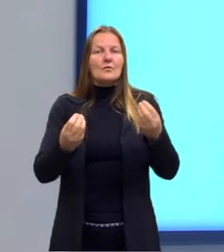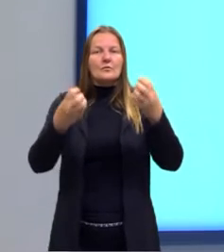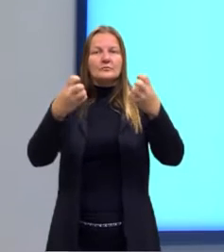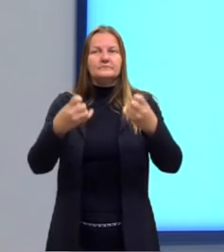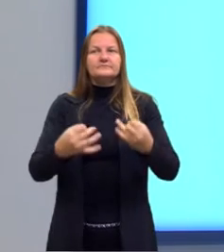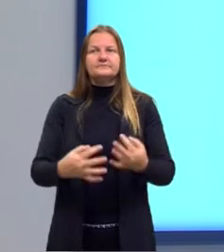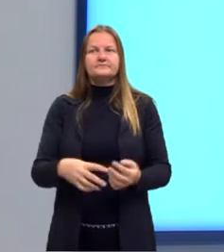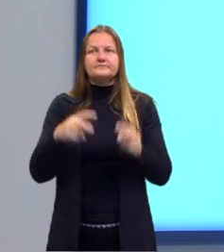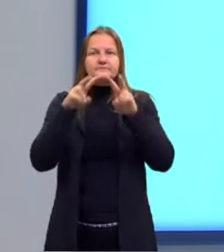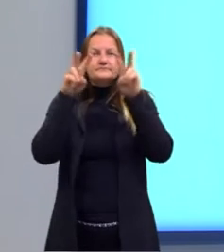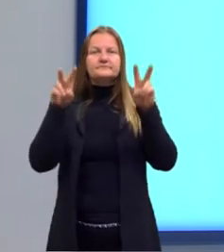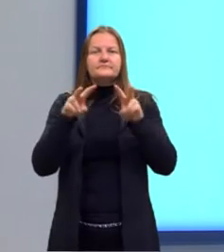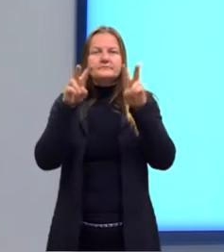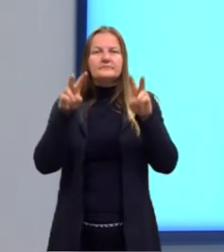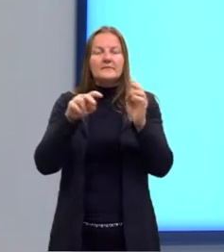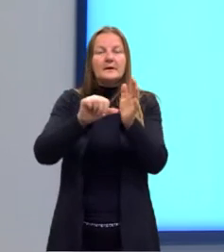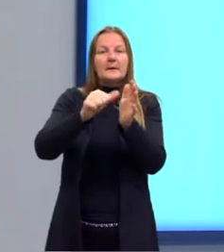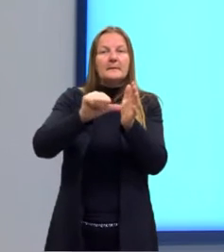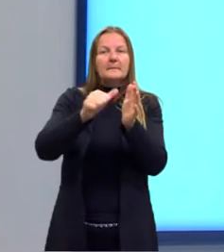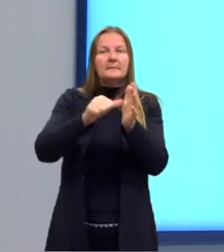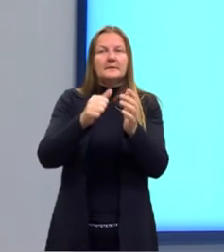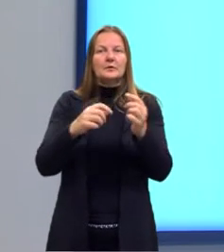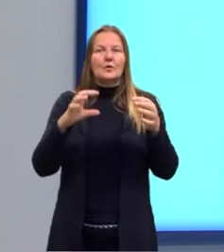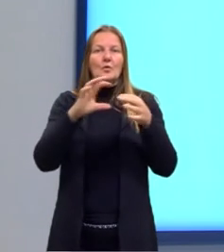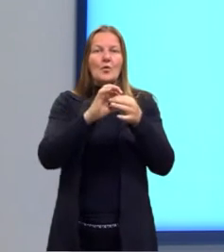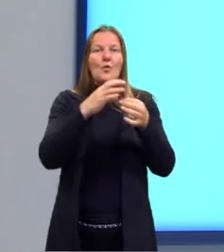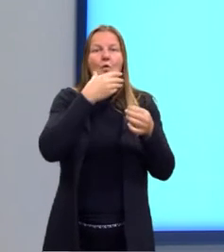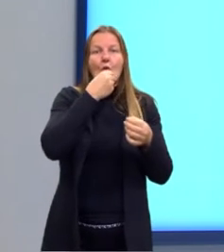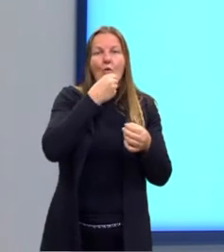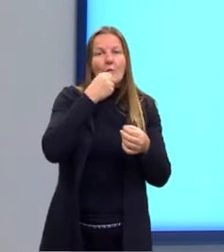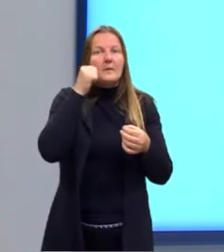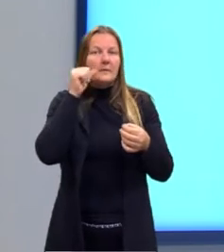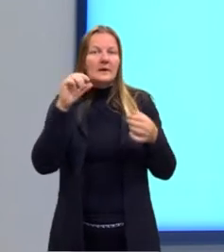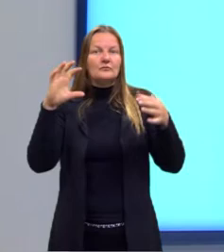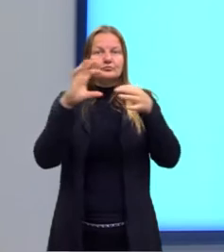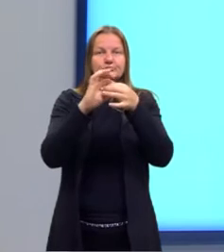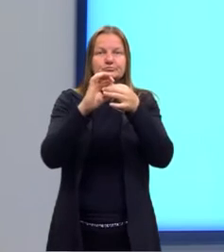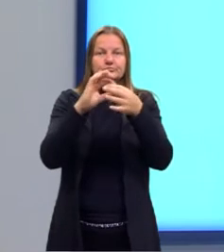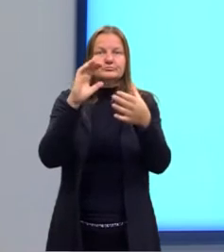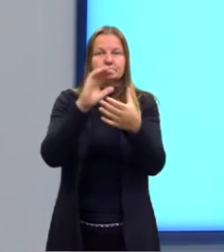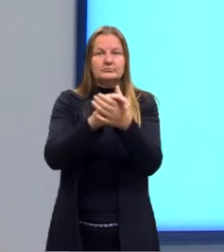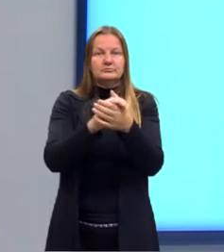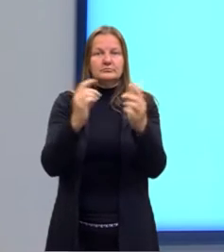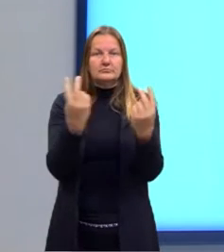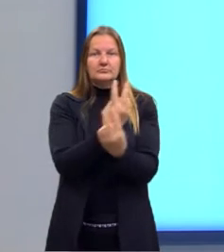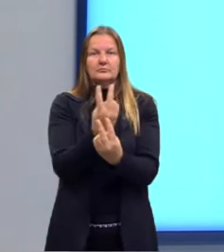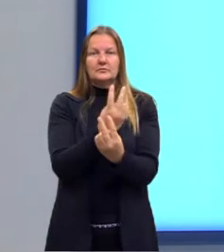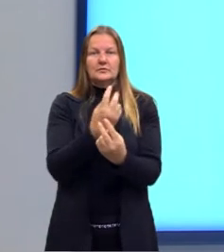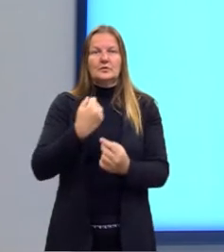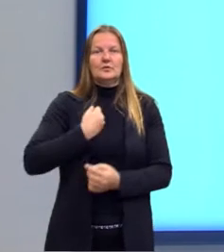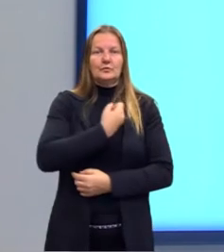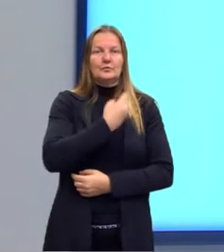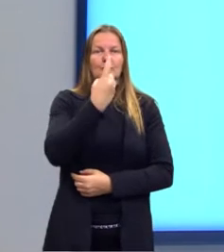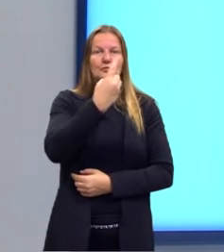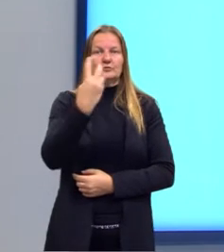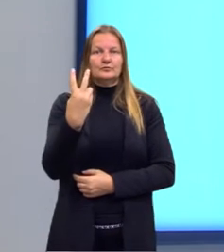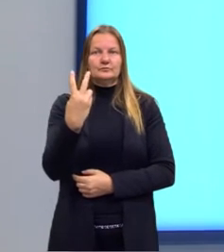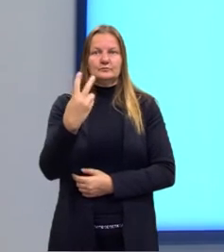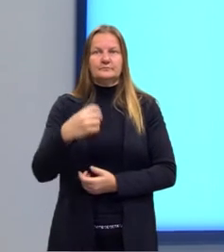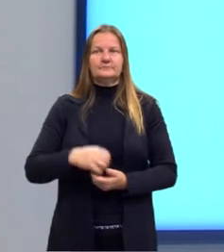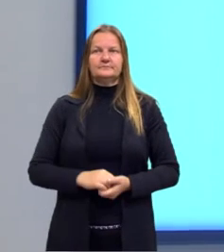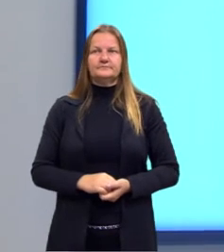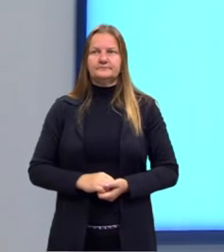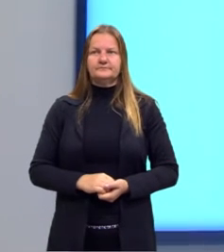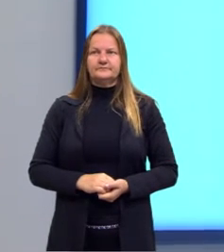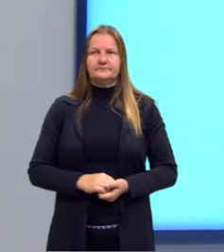podemos ver esse primeiro casal aqui na primeira geração representado pelo número 1 e 2 Tá